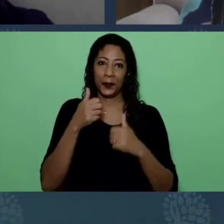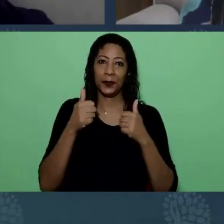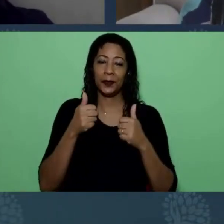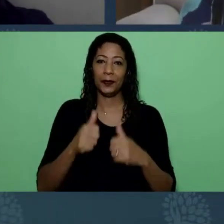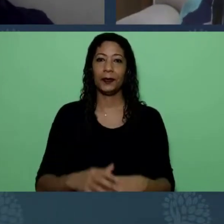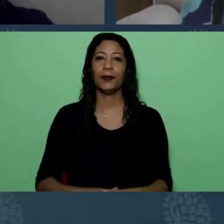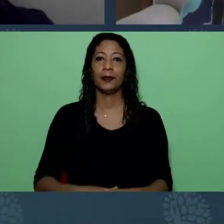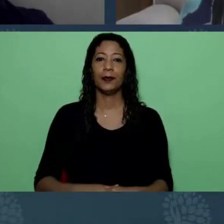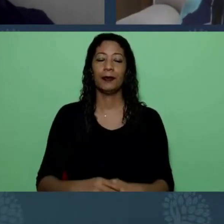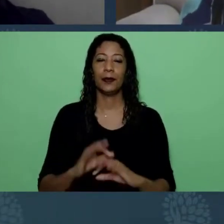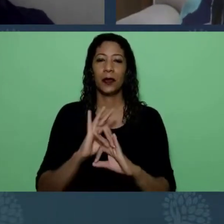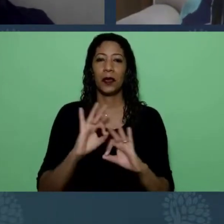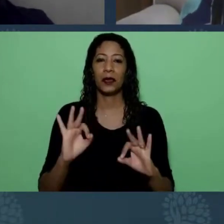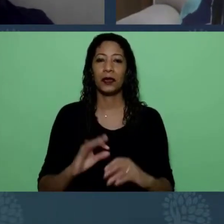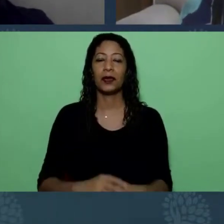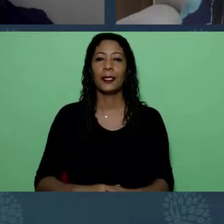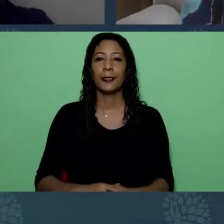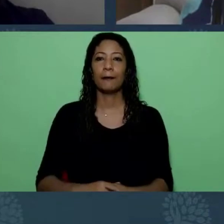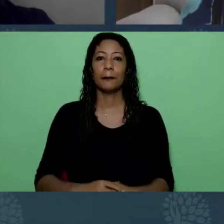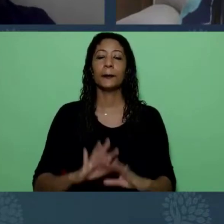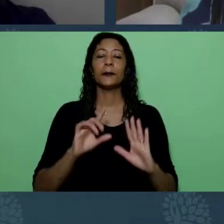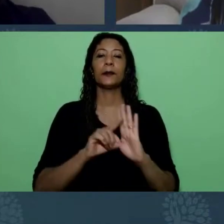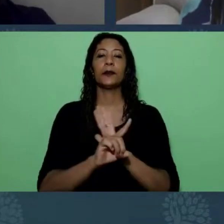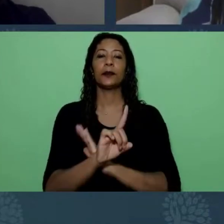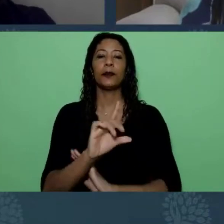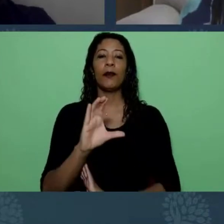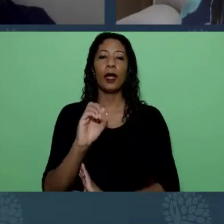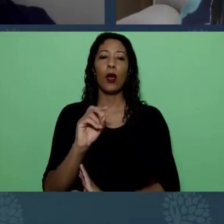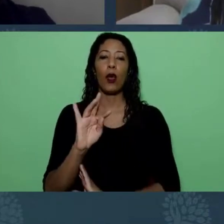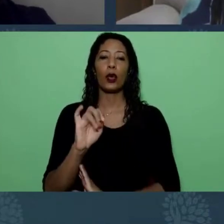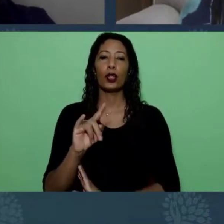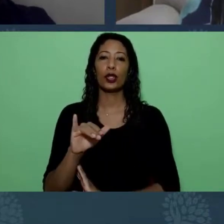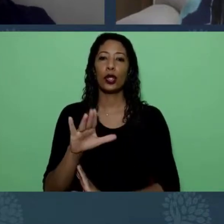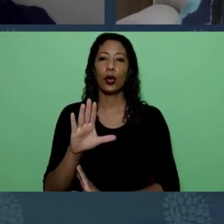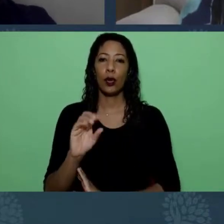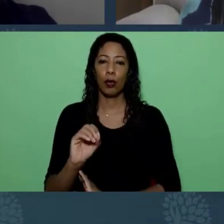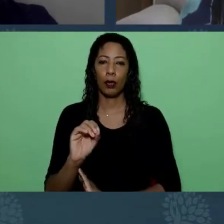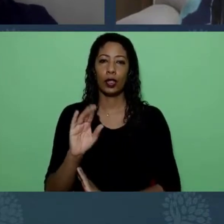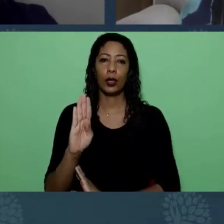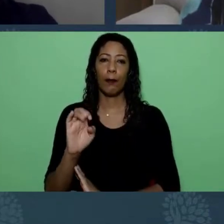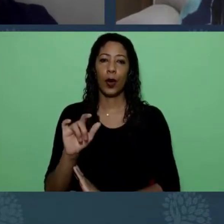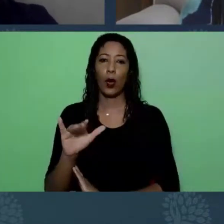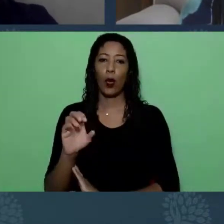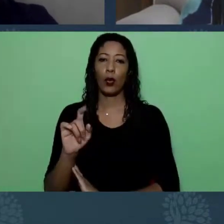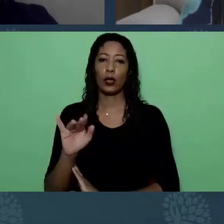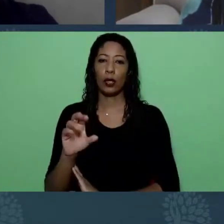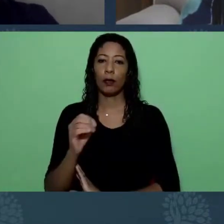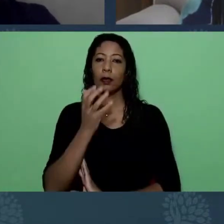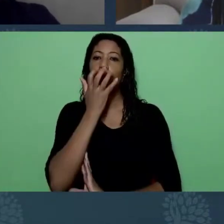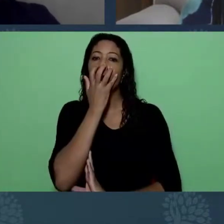Ótimo. A Bruna perguntou: o corticoide e o broncodilatador no nebulizador são mais eficazes?